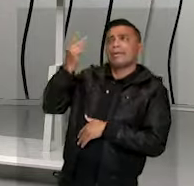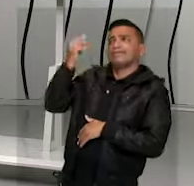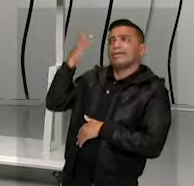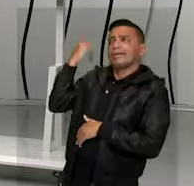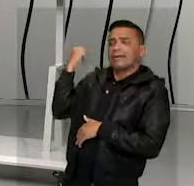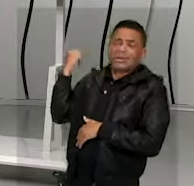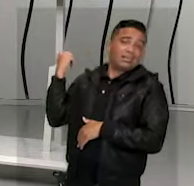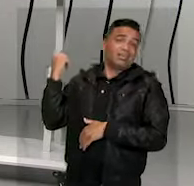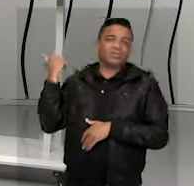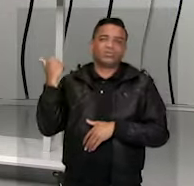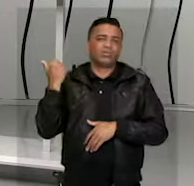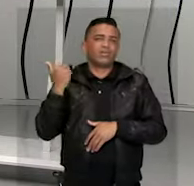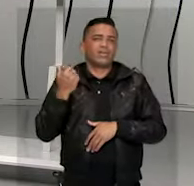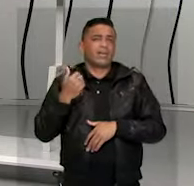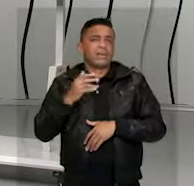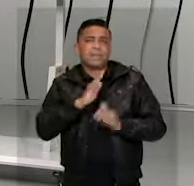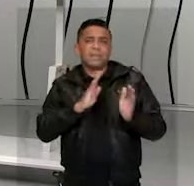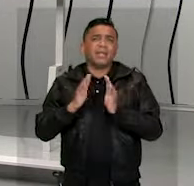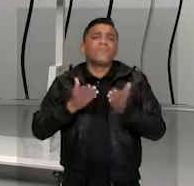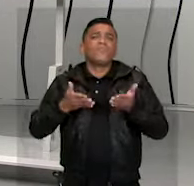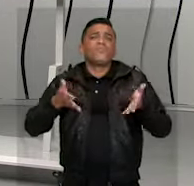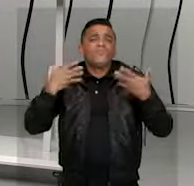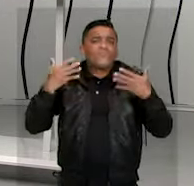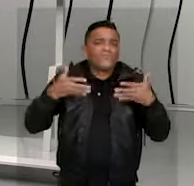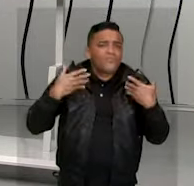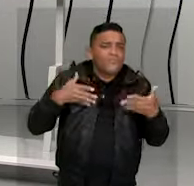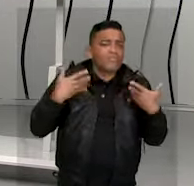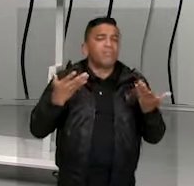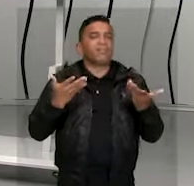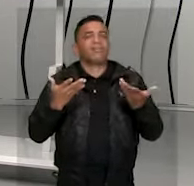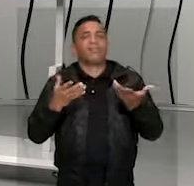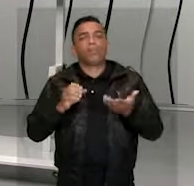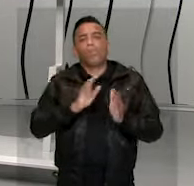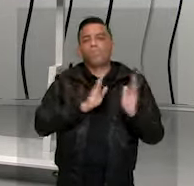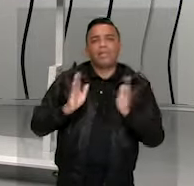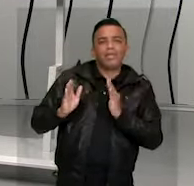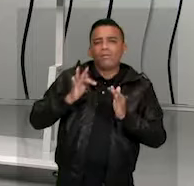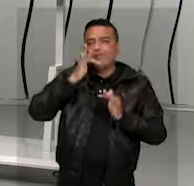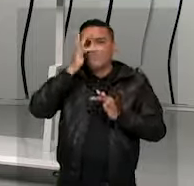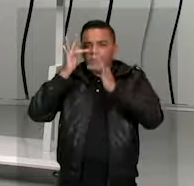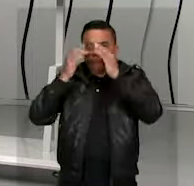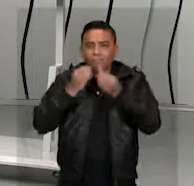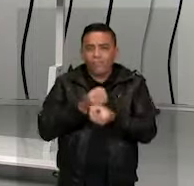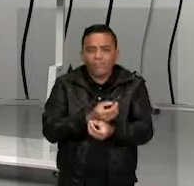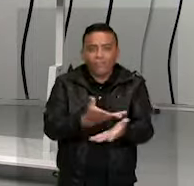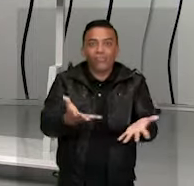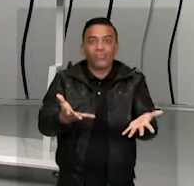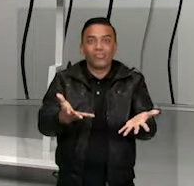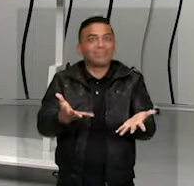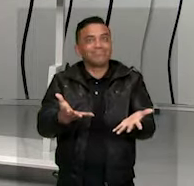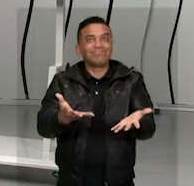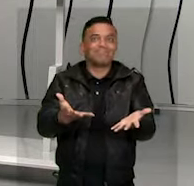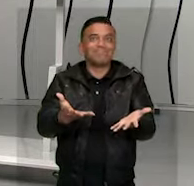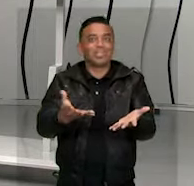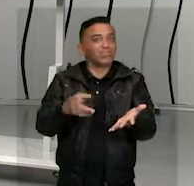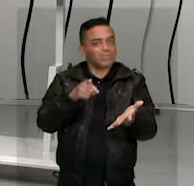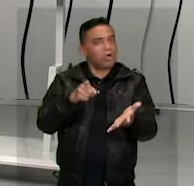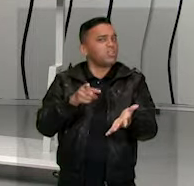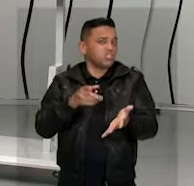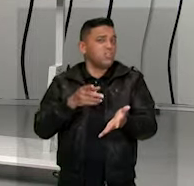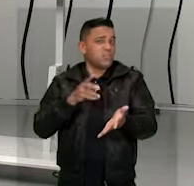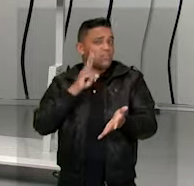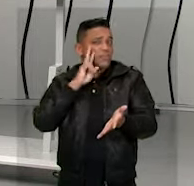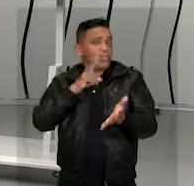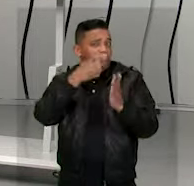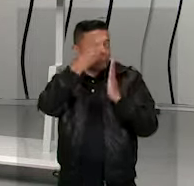vez, era um verão, né? Era uma primavera, porque aí fica difusa e você pode seguir